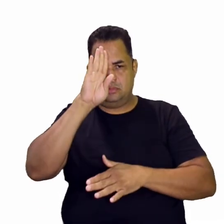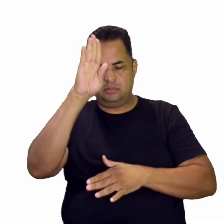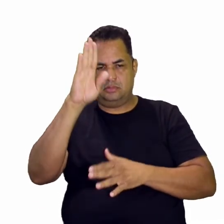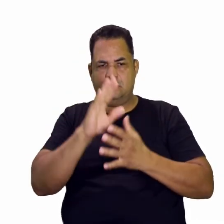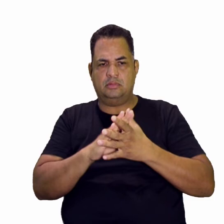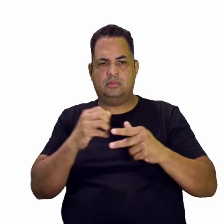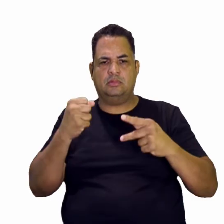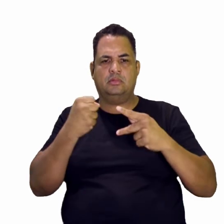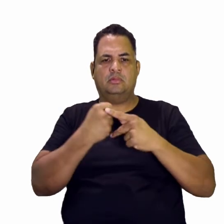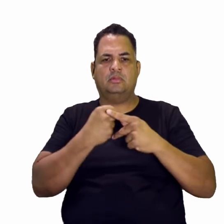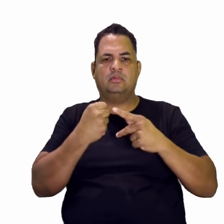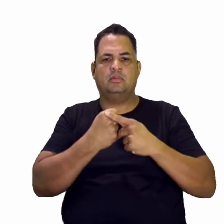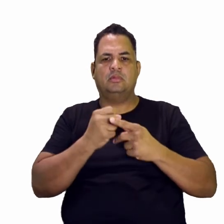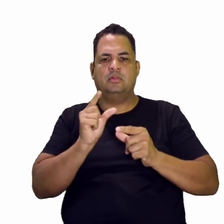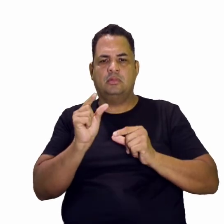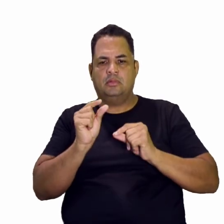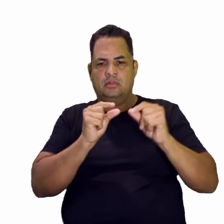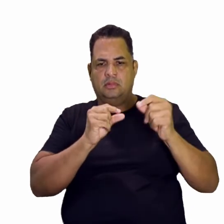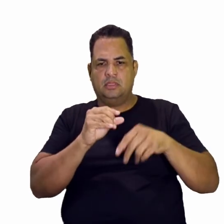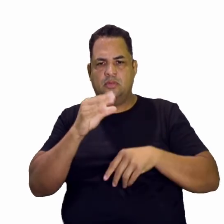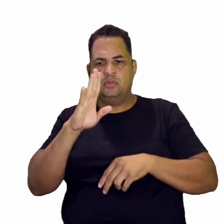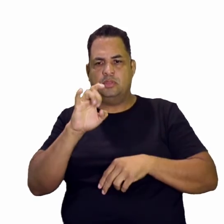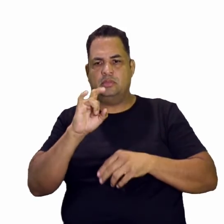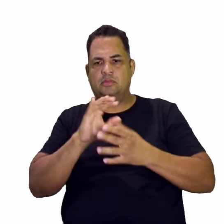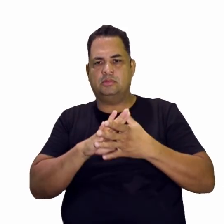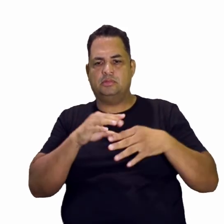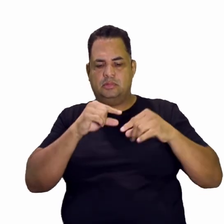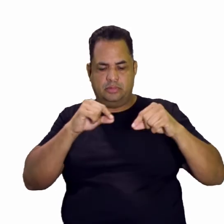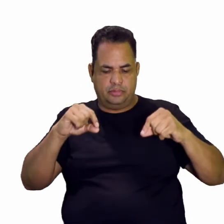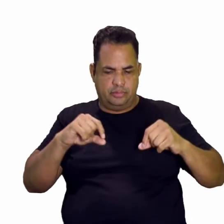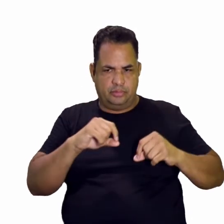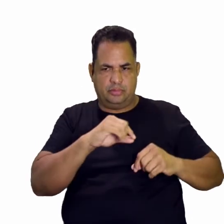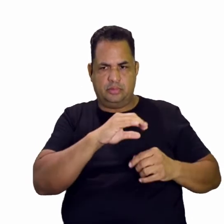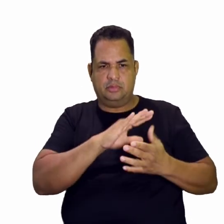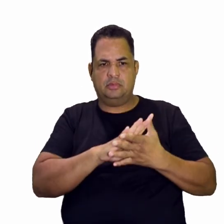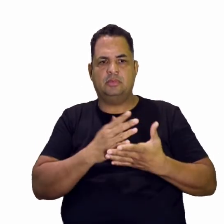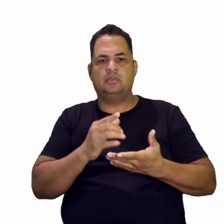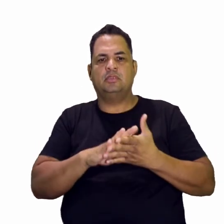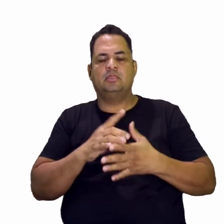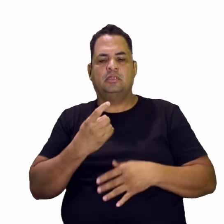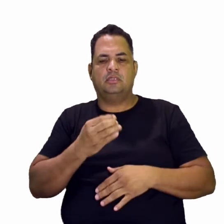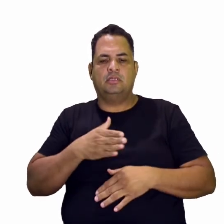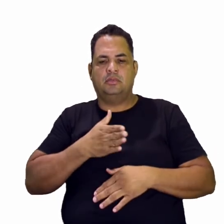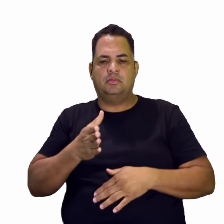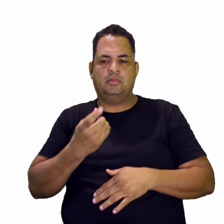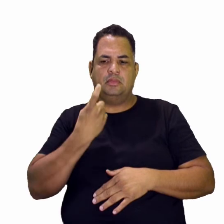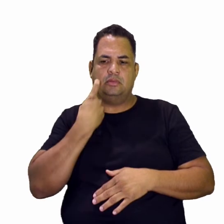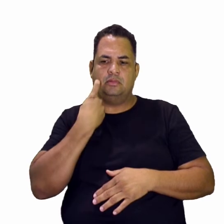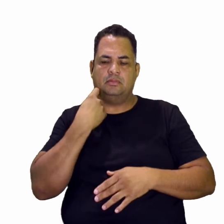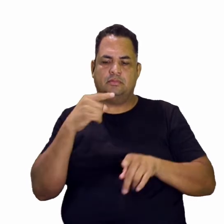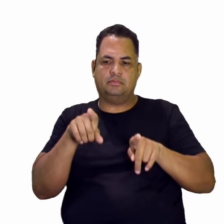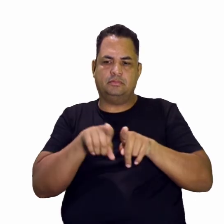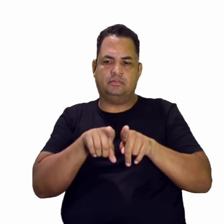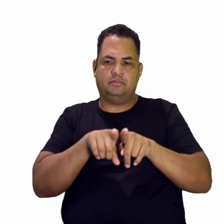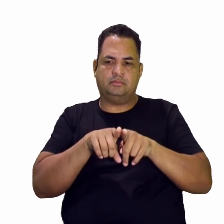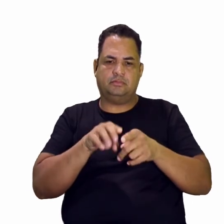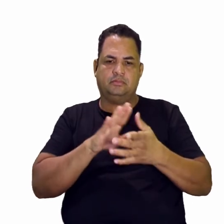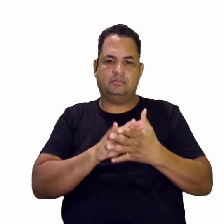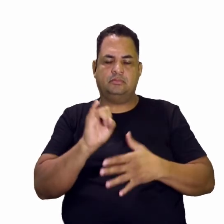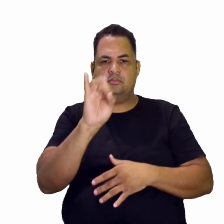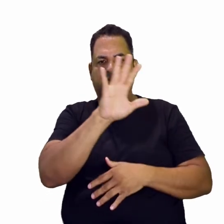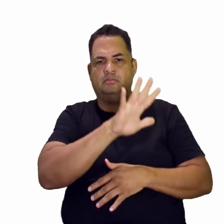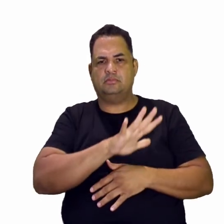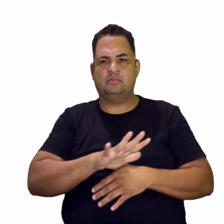por protozoários, pequenos crustáceos e larvas de muitos invertebrados e peixes, tá bem? Então aqui a gente tem várias ilustrações